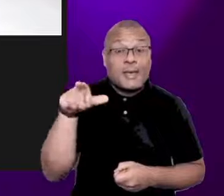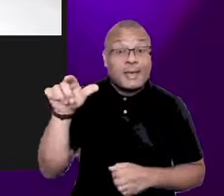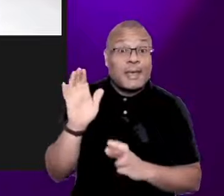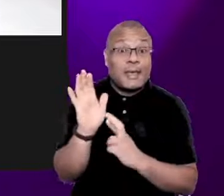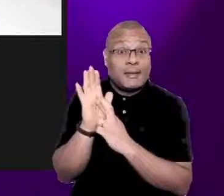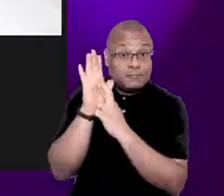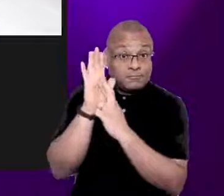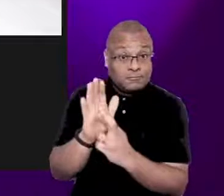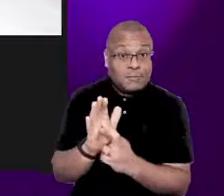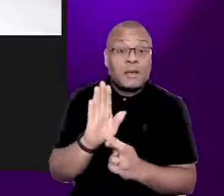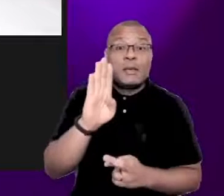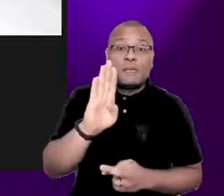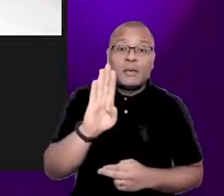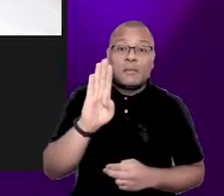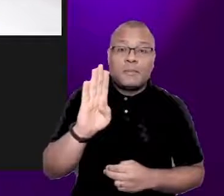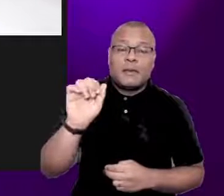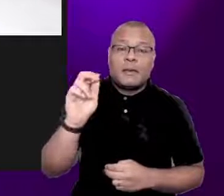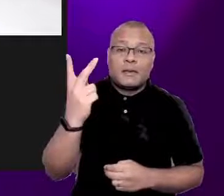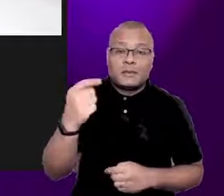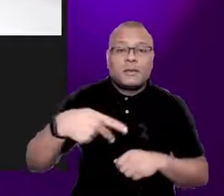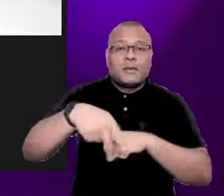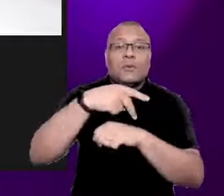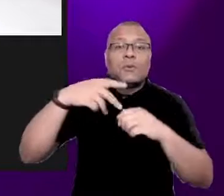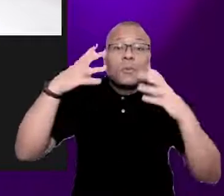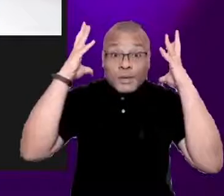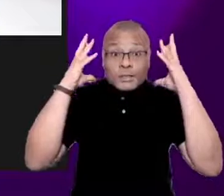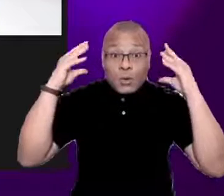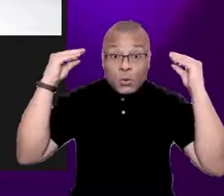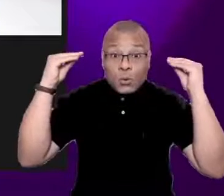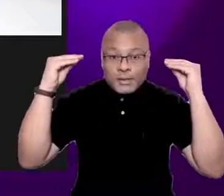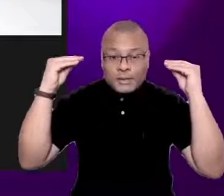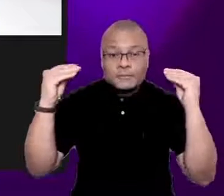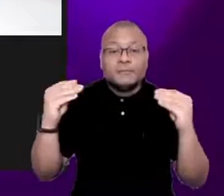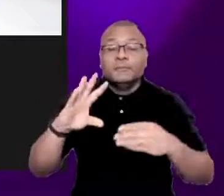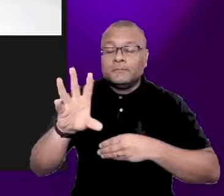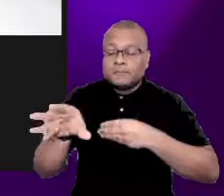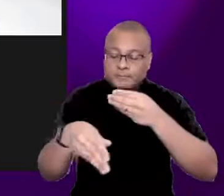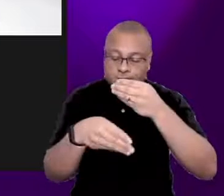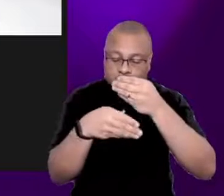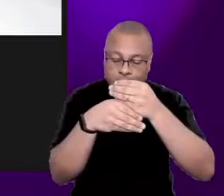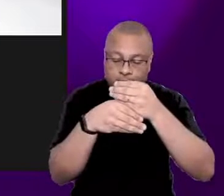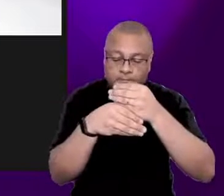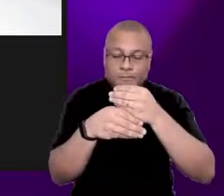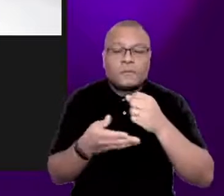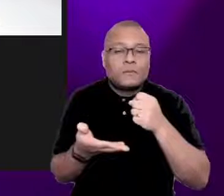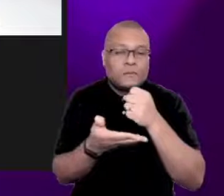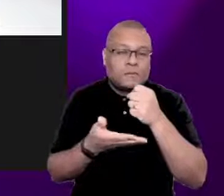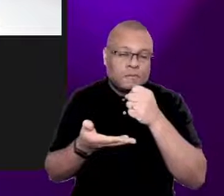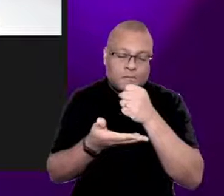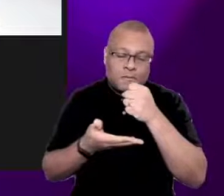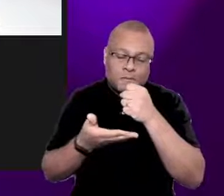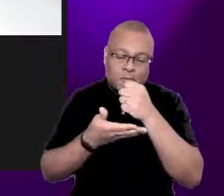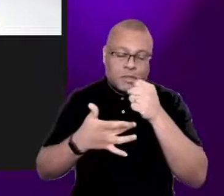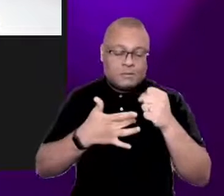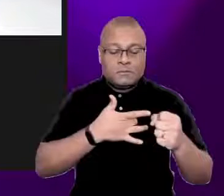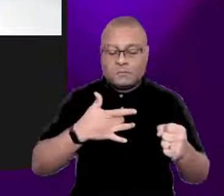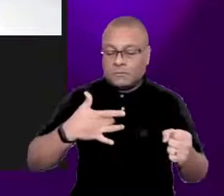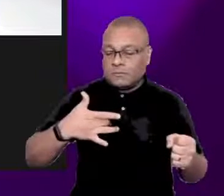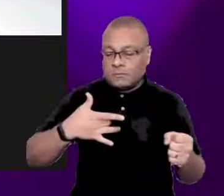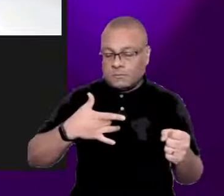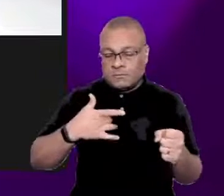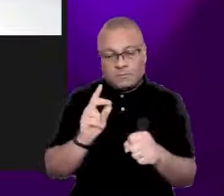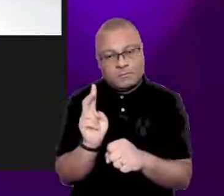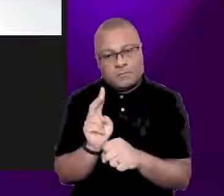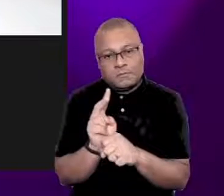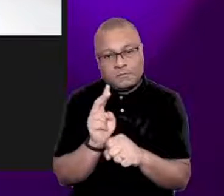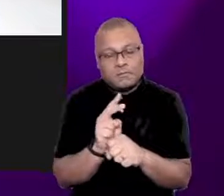do VBHC Center da Holanda, com a palestra Implementando o Value-Based Healthcare, que vai trazer aí para nós